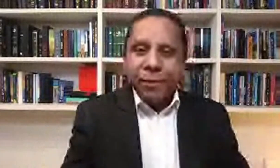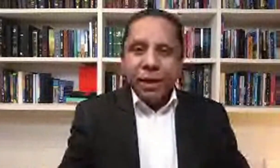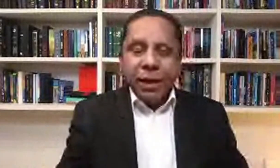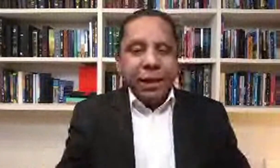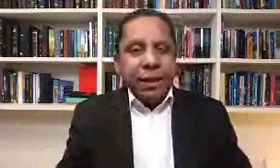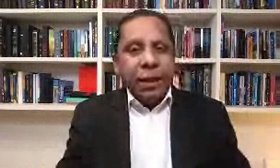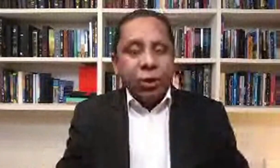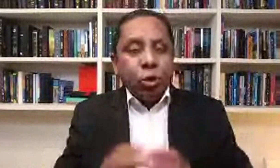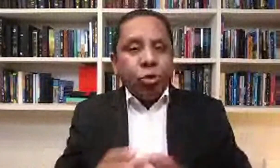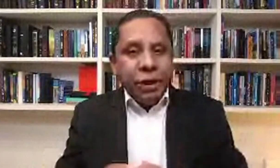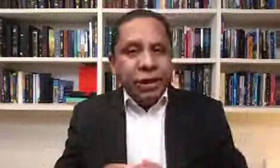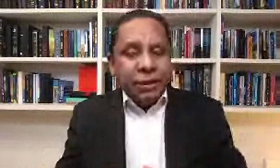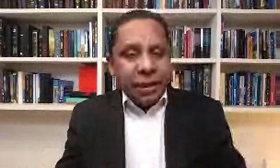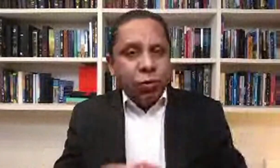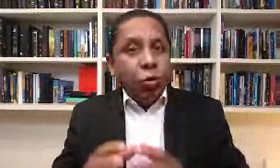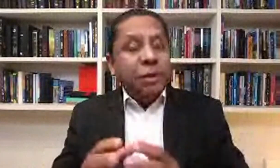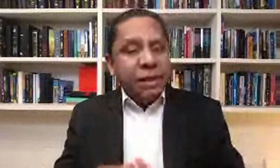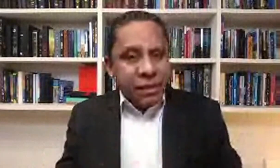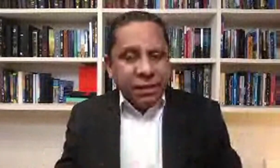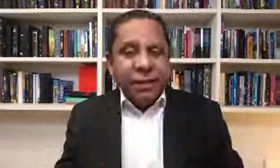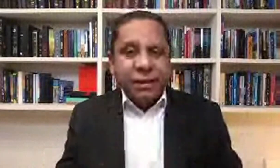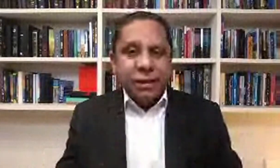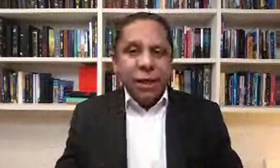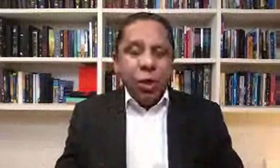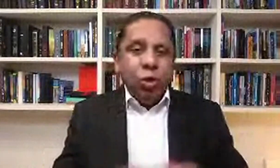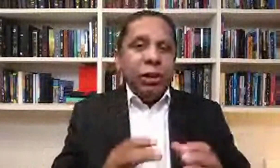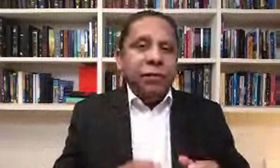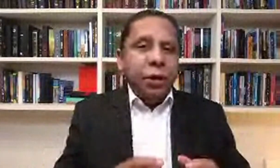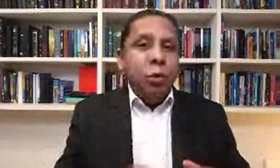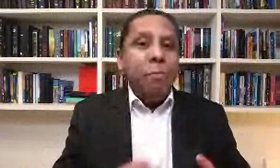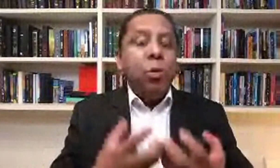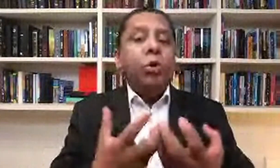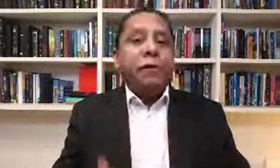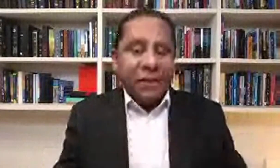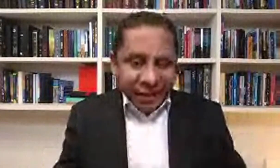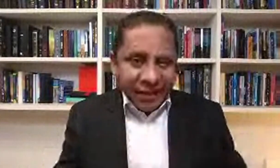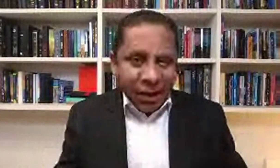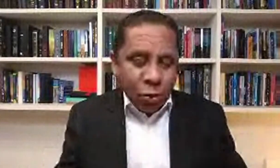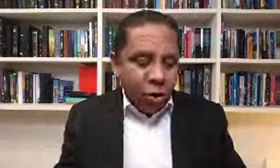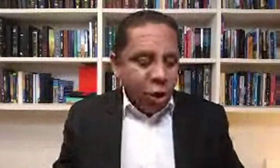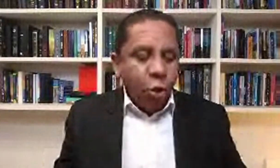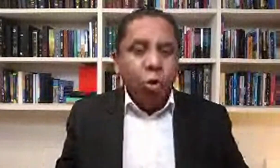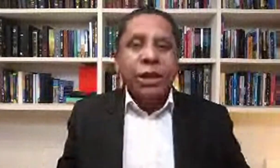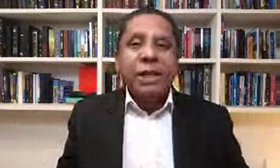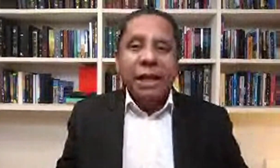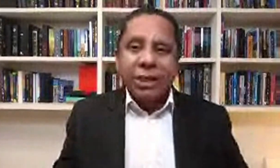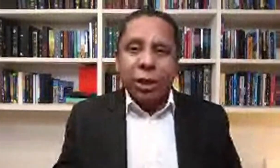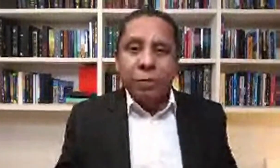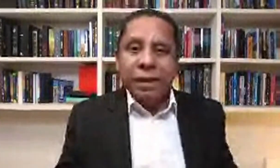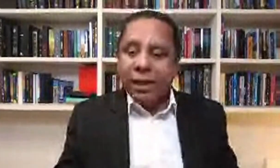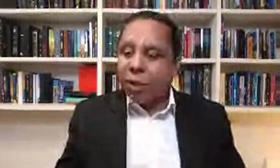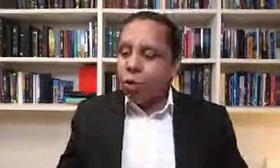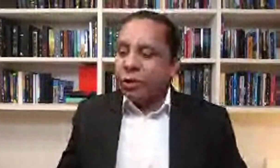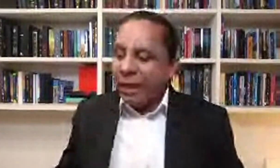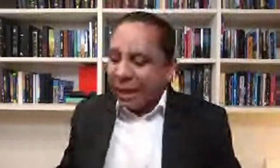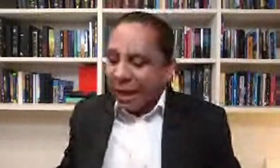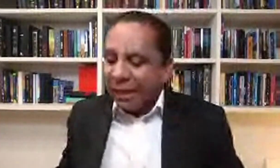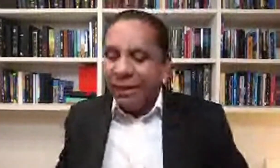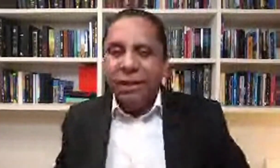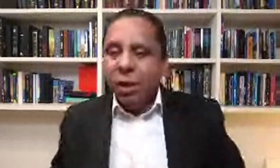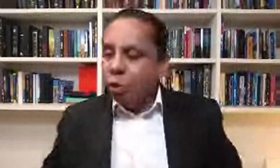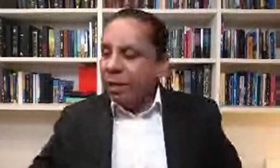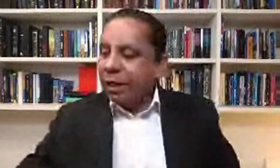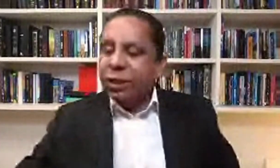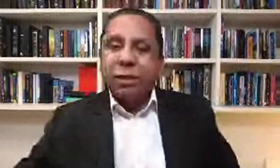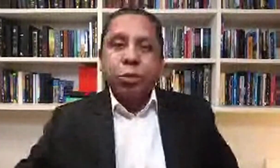pura, em que as doutrinas eram obedecidas, onde havia um amor fraternal, onde a igreja era uma igreja